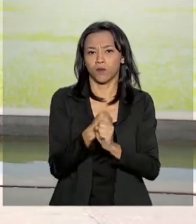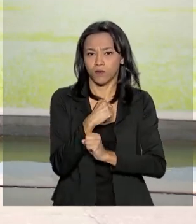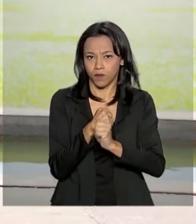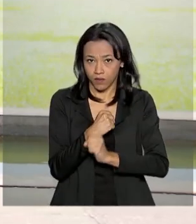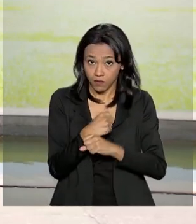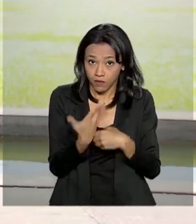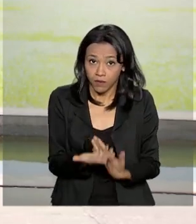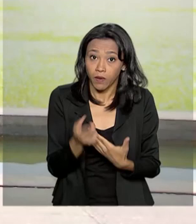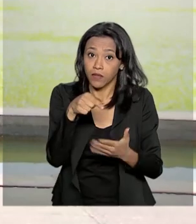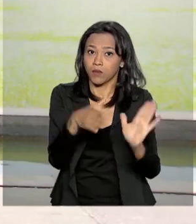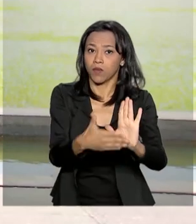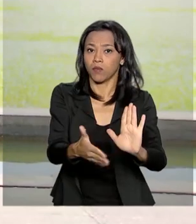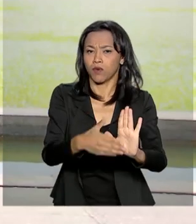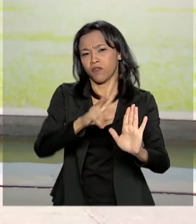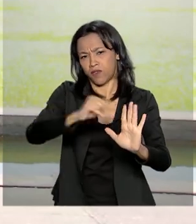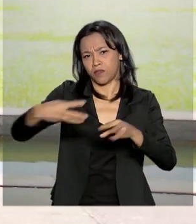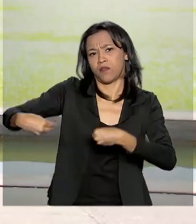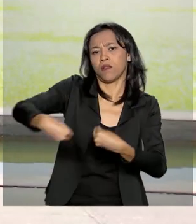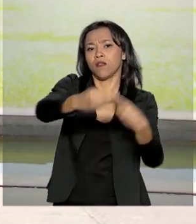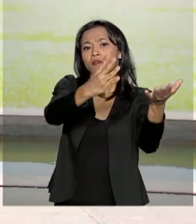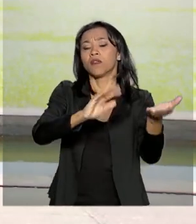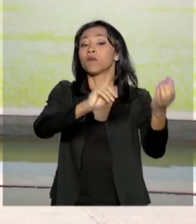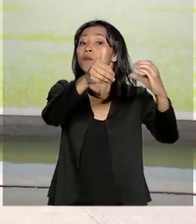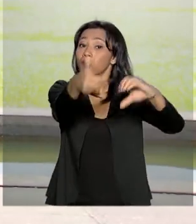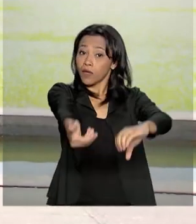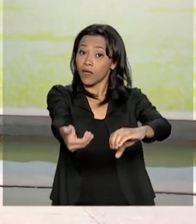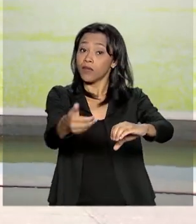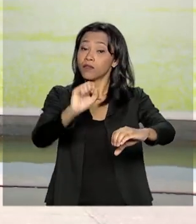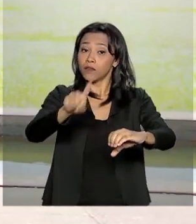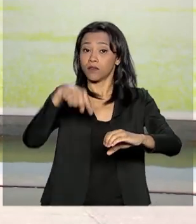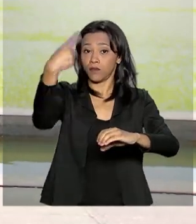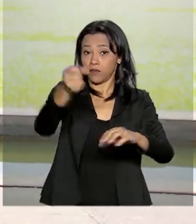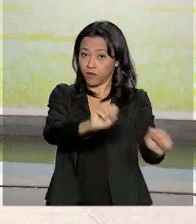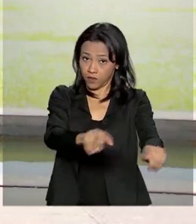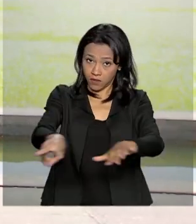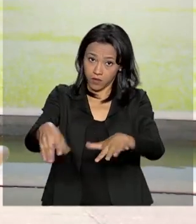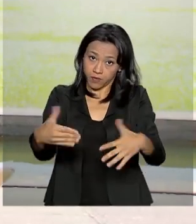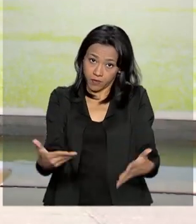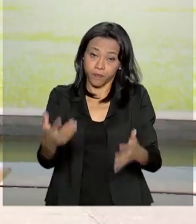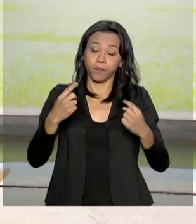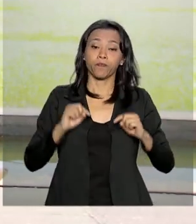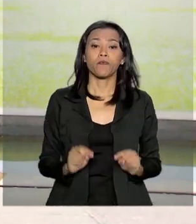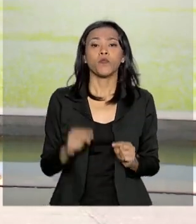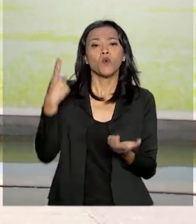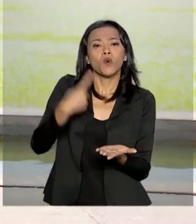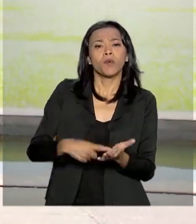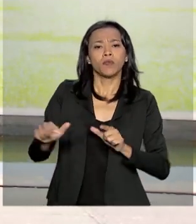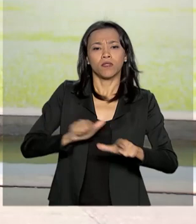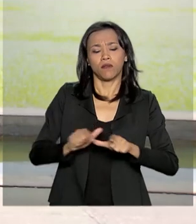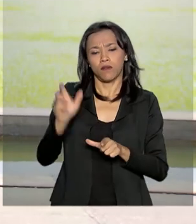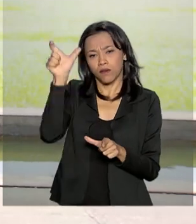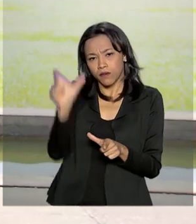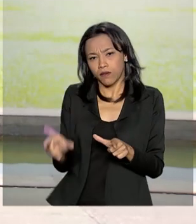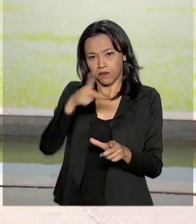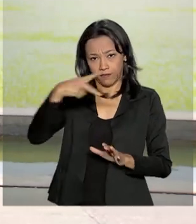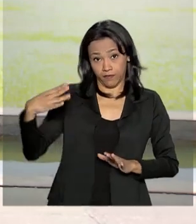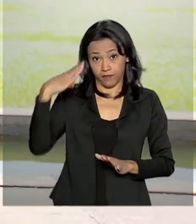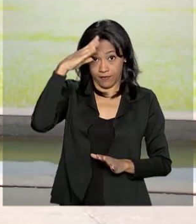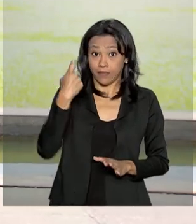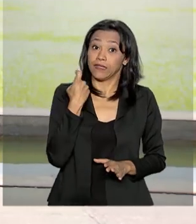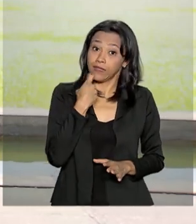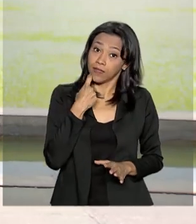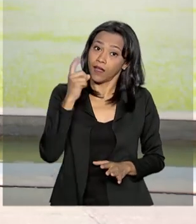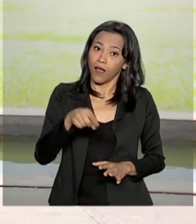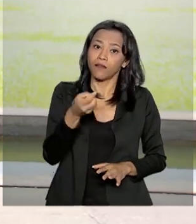anos a proposta deve ser enviada ao congresso nacional na semana que vem bom a próxima agenda do presidente jair bolsonaro nesta sexta-feira